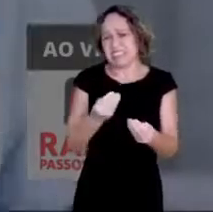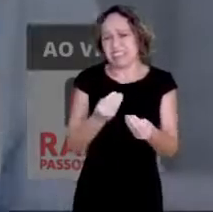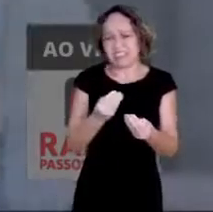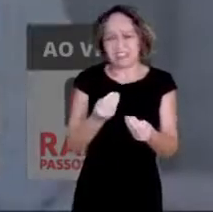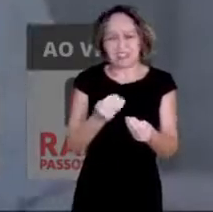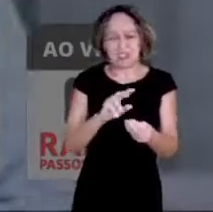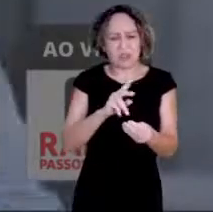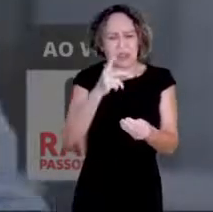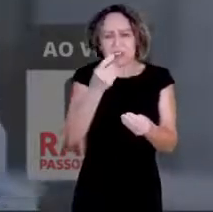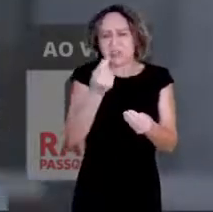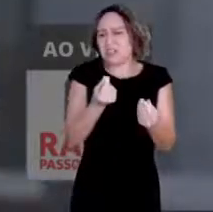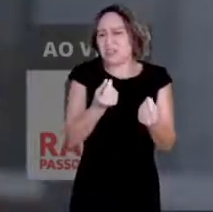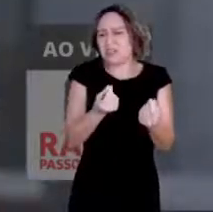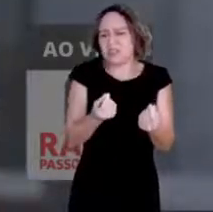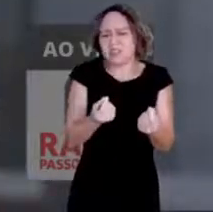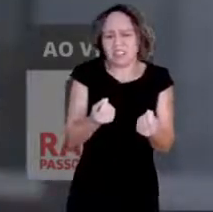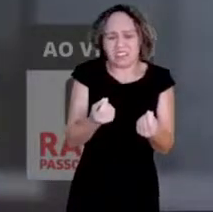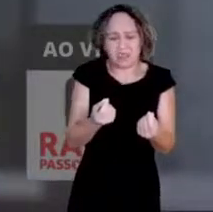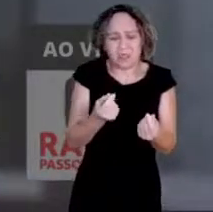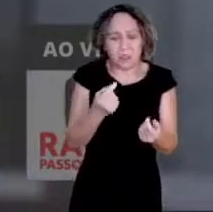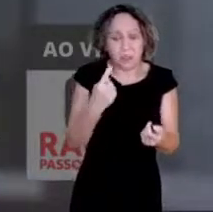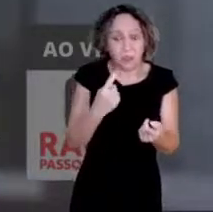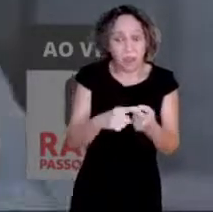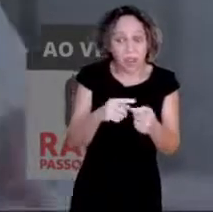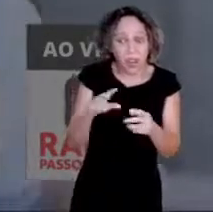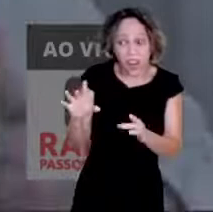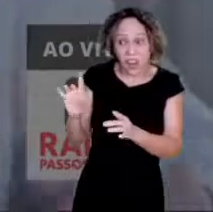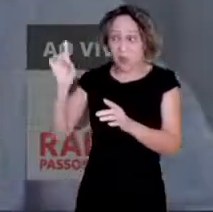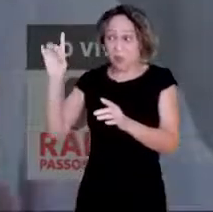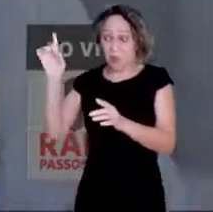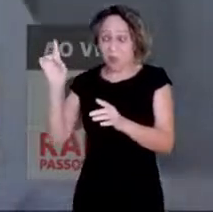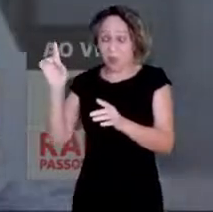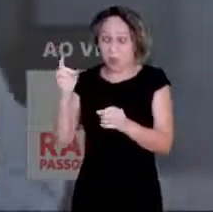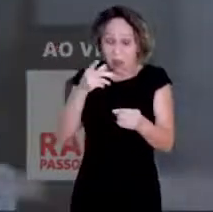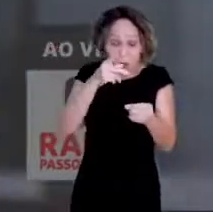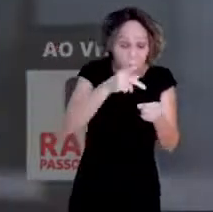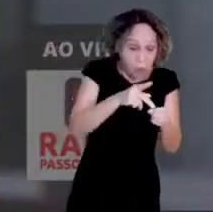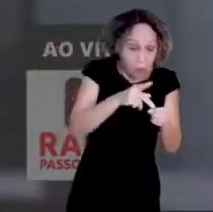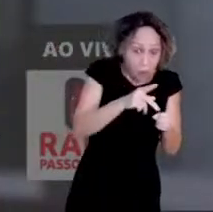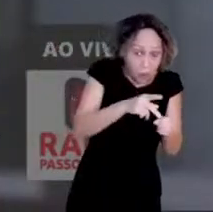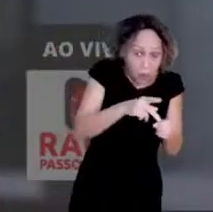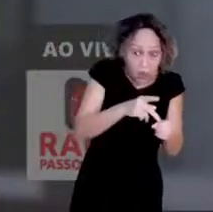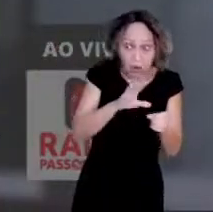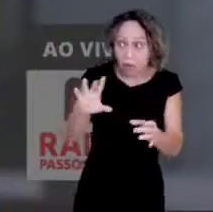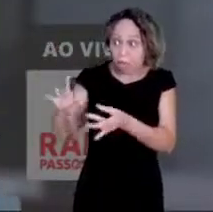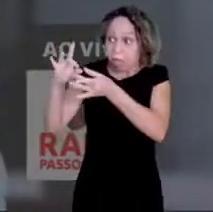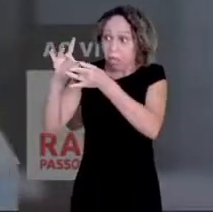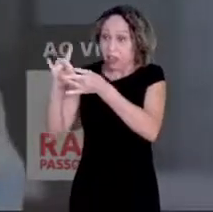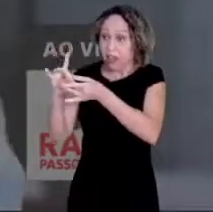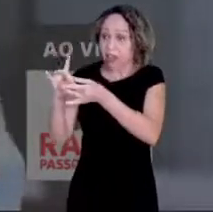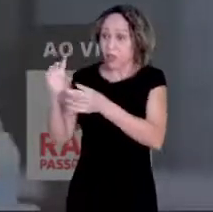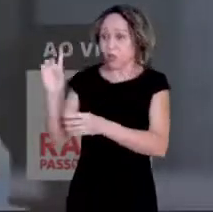foram comprar frutas simples, sabe? Manga, mamão, laranja, melancia, ou seja, eles ficaram assustados com o